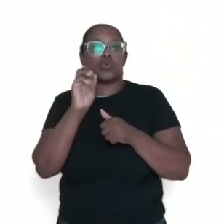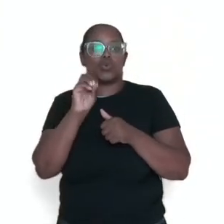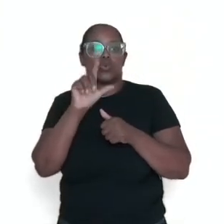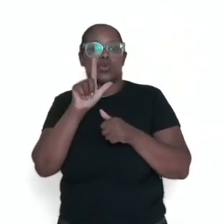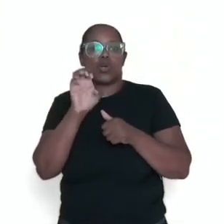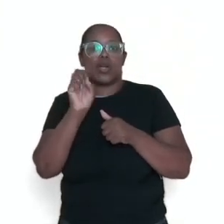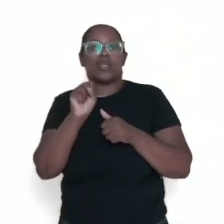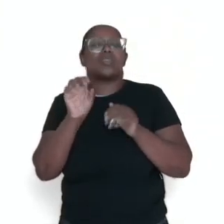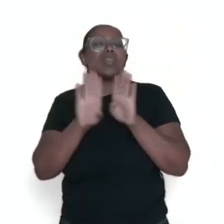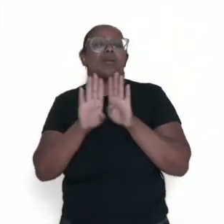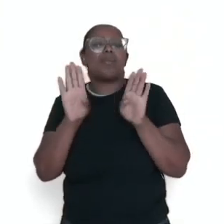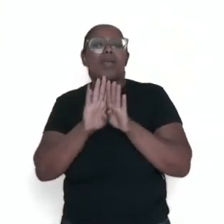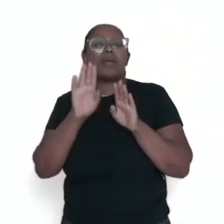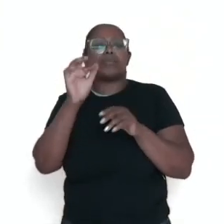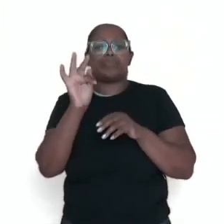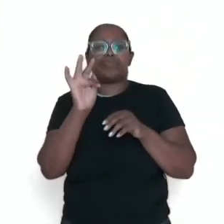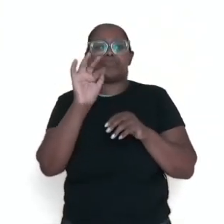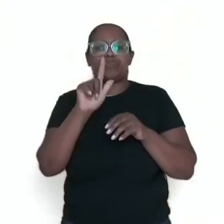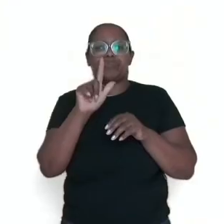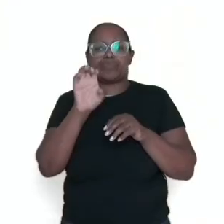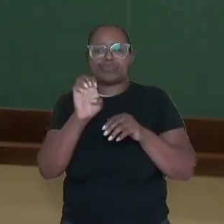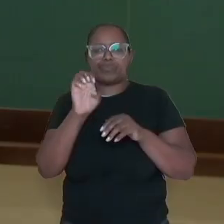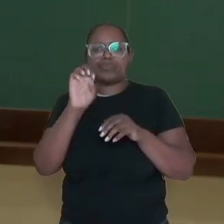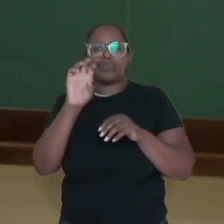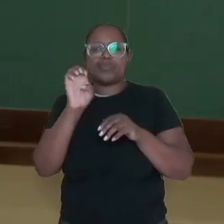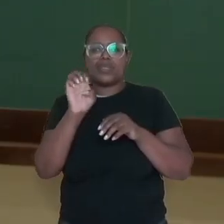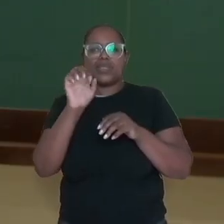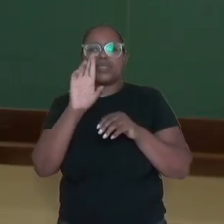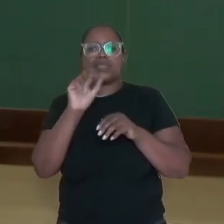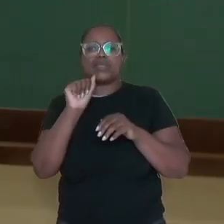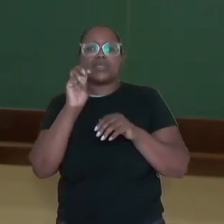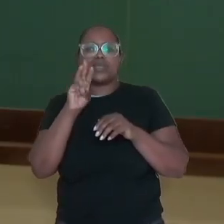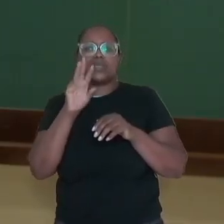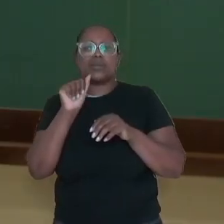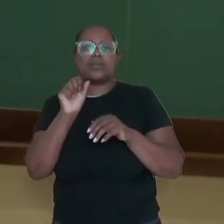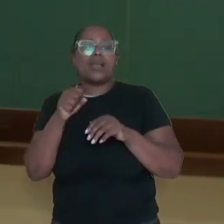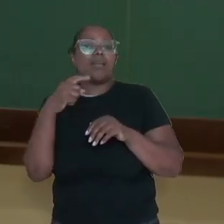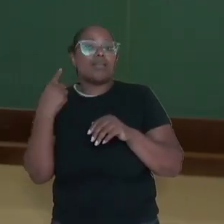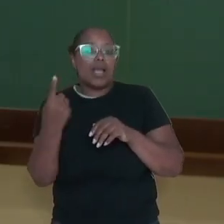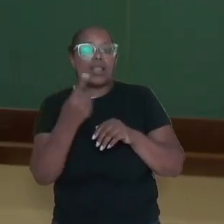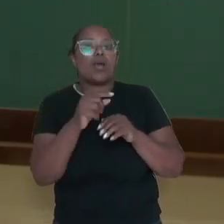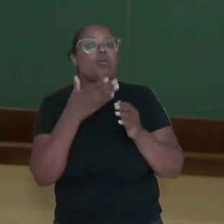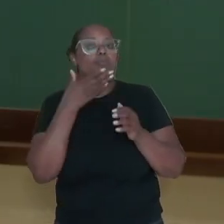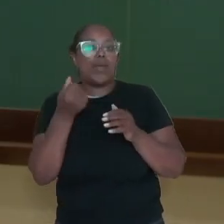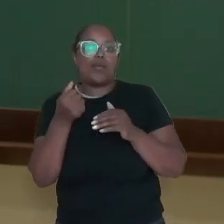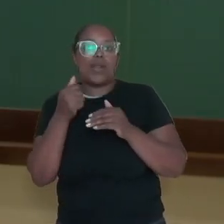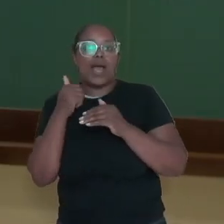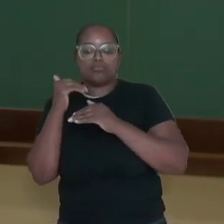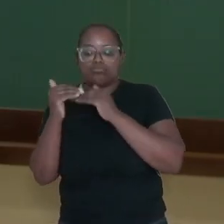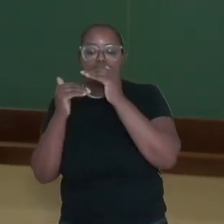primeiros fliperamas, que já foi dando incentivo àquela disputa de cada um melhorar o seu índice, tá?